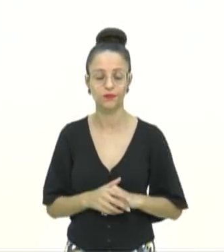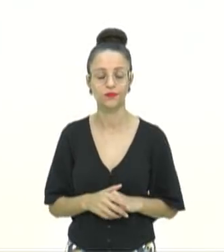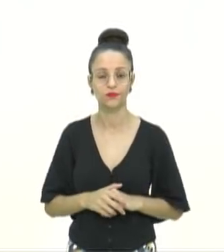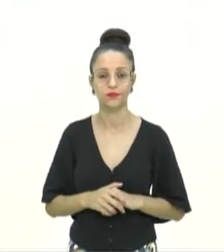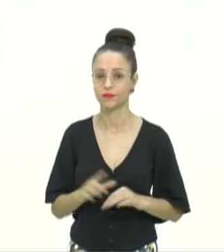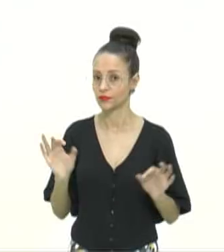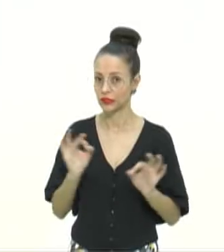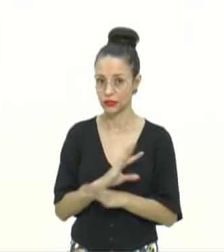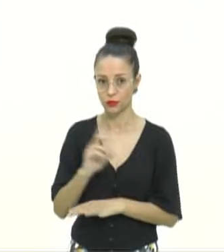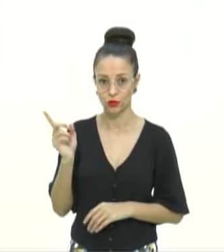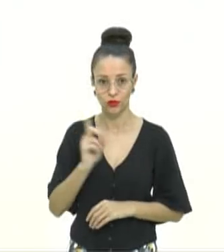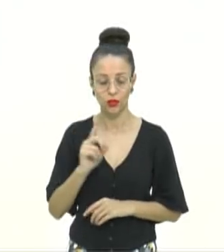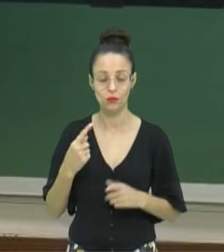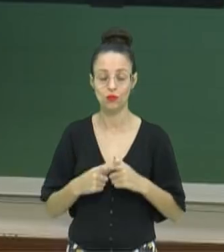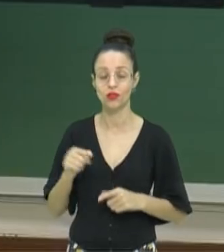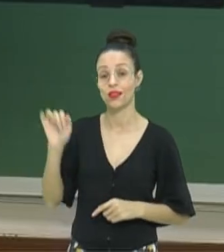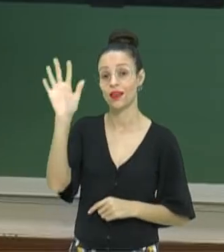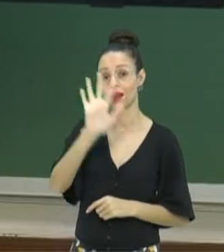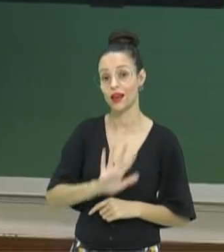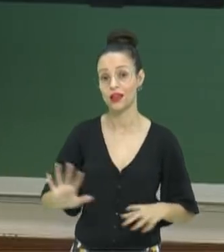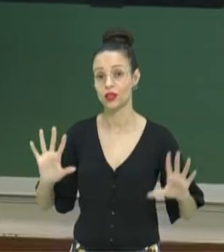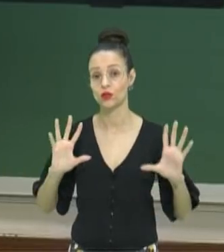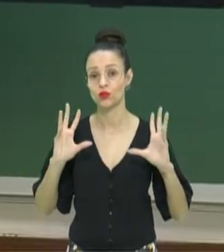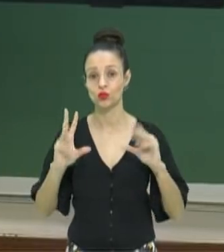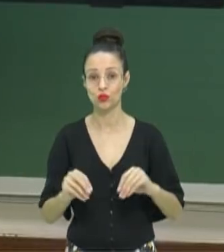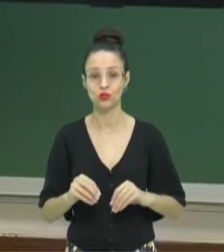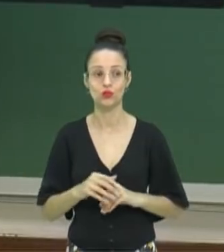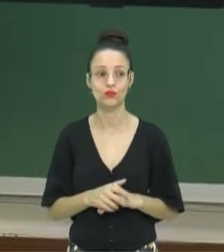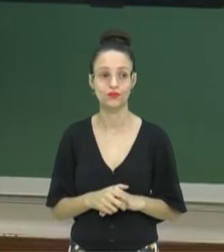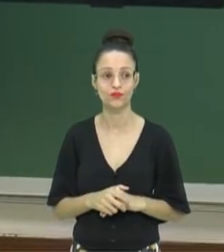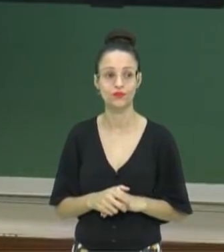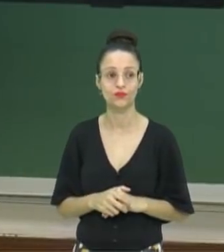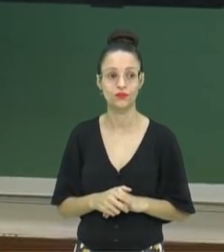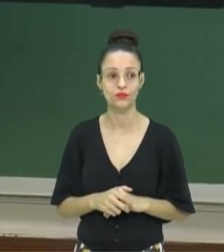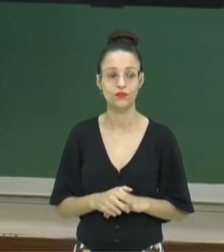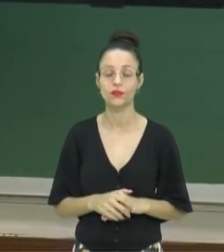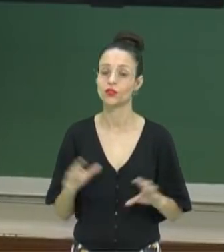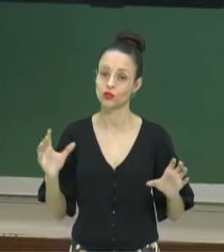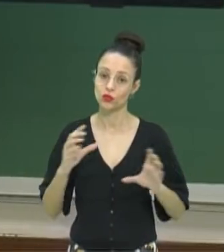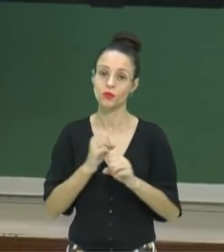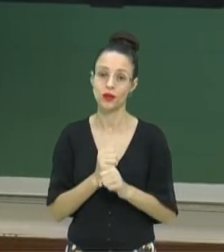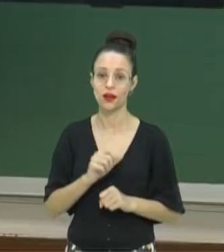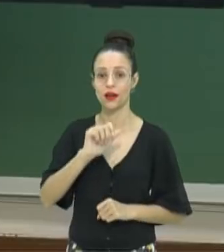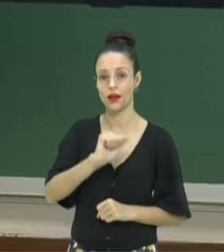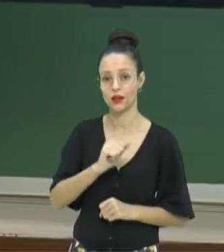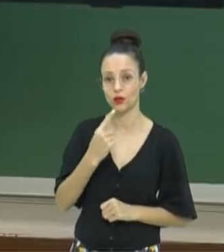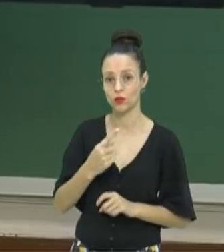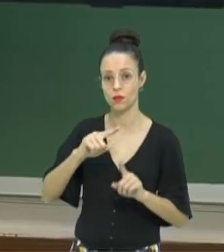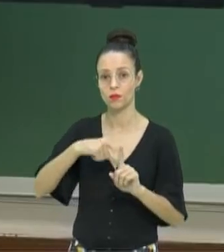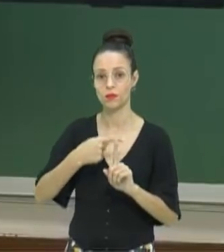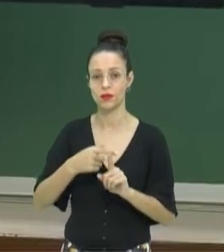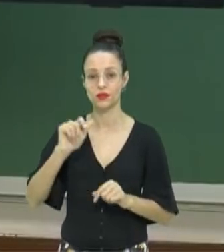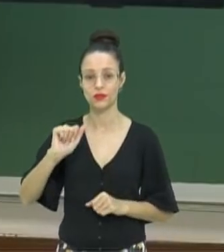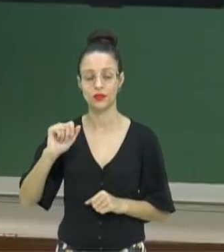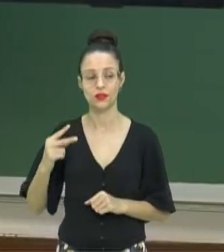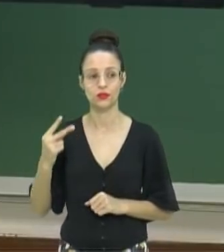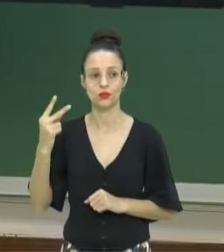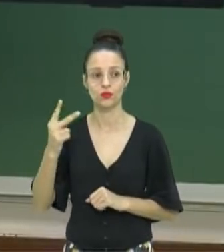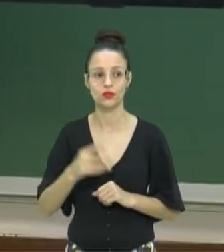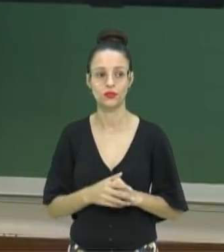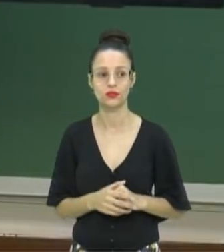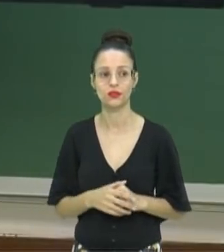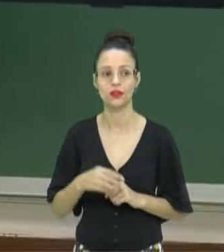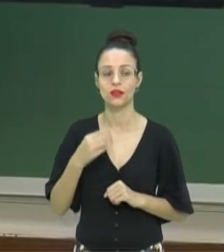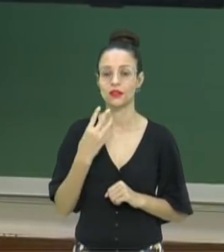Não terminamos, porque ele quer a área de toda a figura, não dos pedaços. Então, eu tenho que somar a área 1 com a área